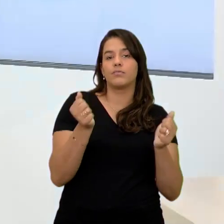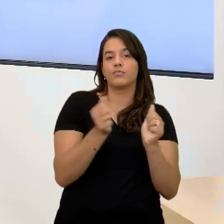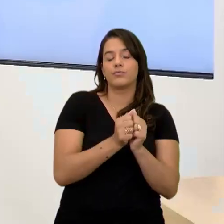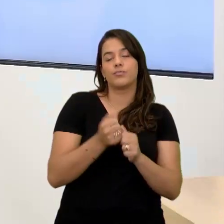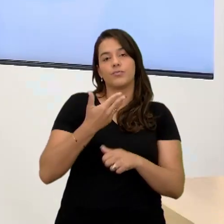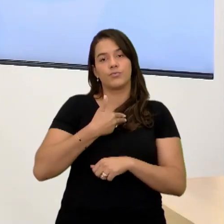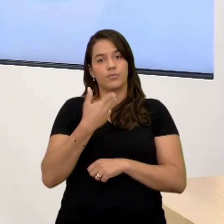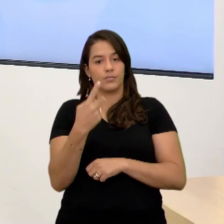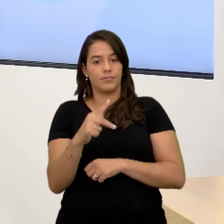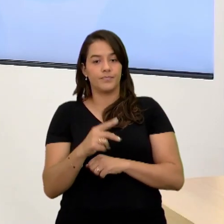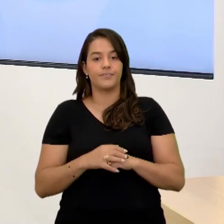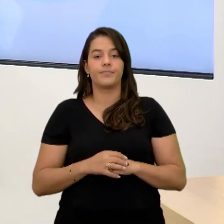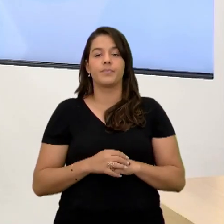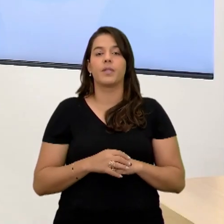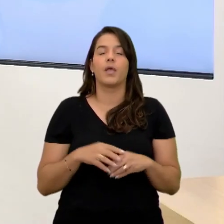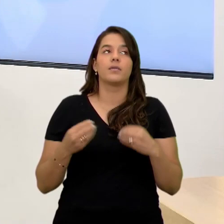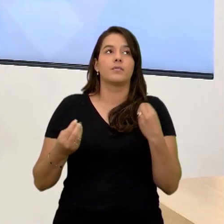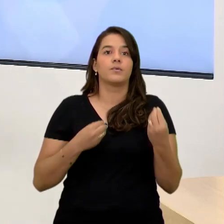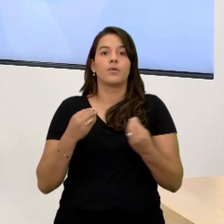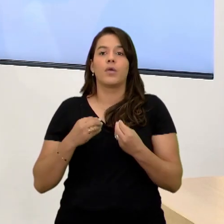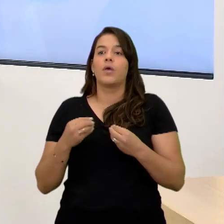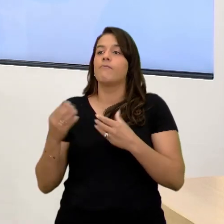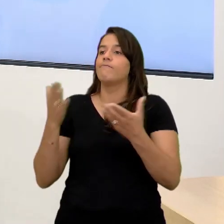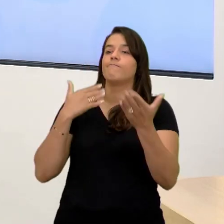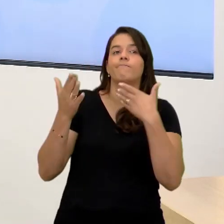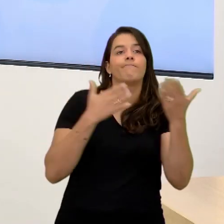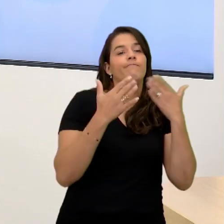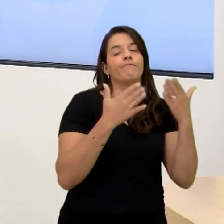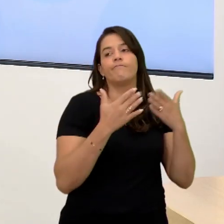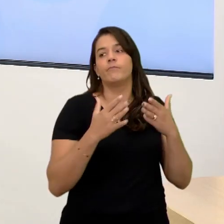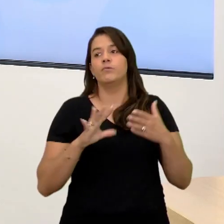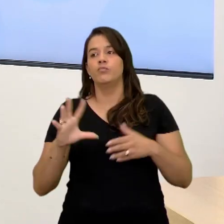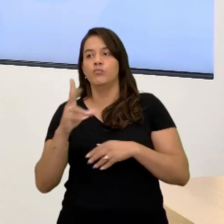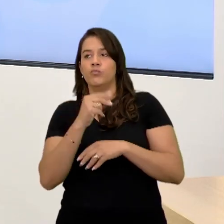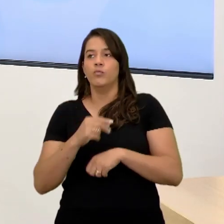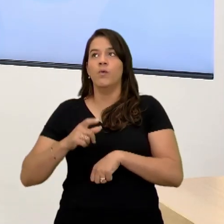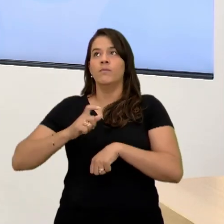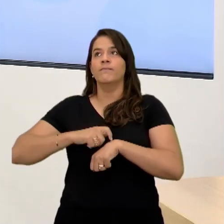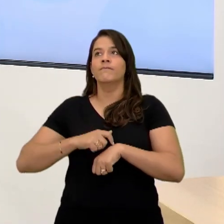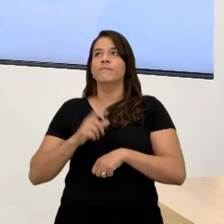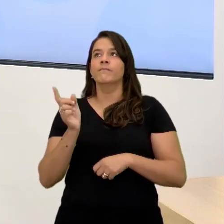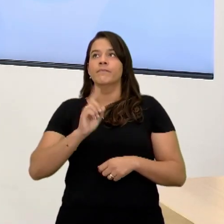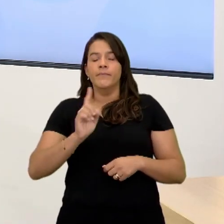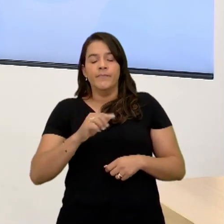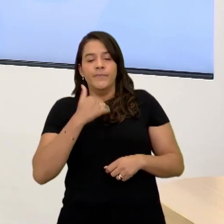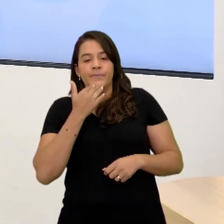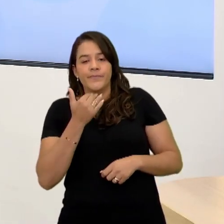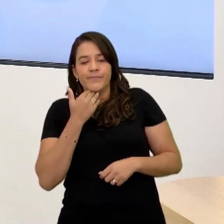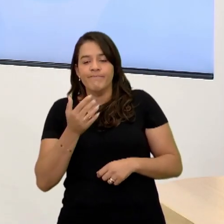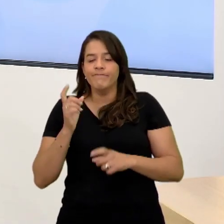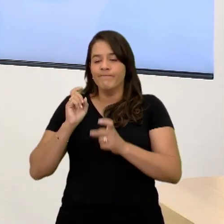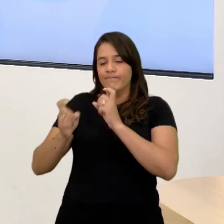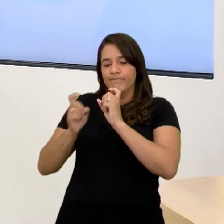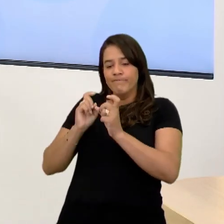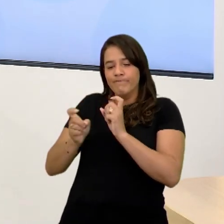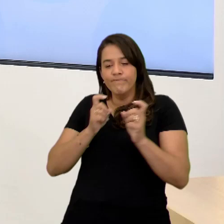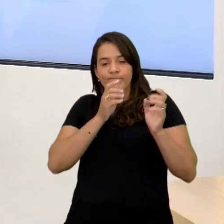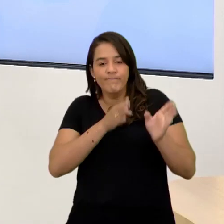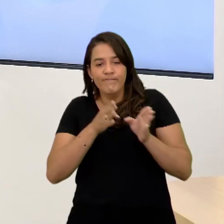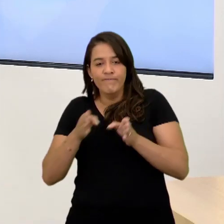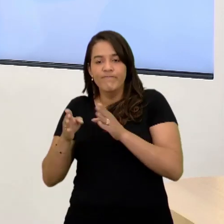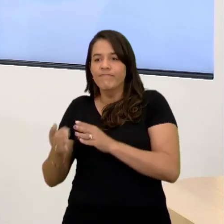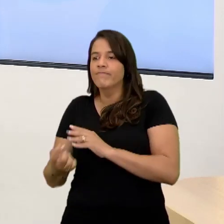E aí você não tem como conversar com todo mundo na hora. Você vai lá no Google Formulários, monta uma pesquisa direitinho com 2, 3, 10, 20,